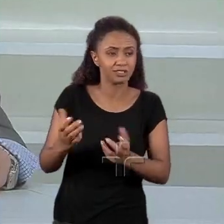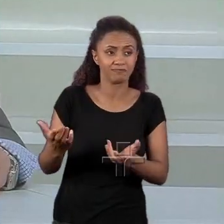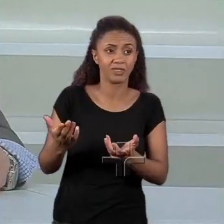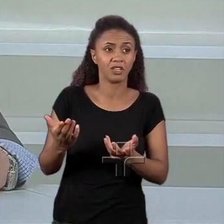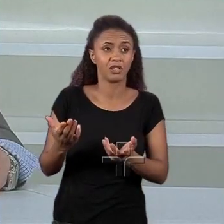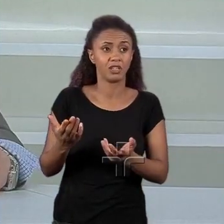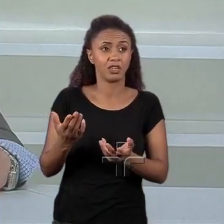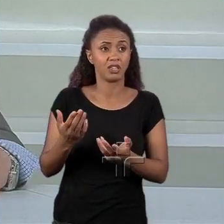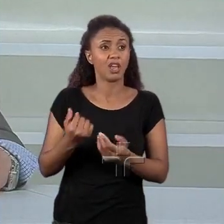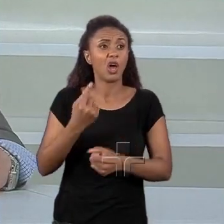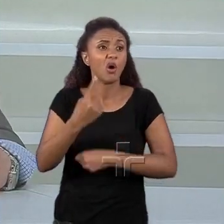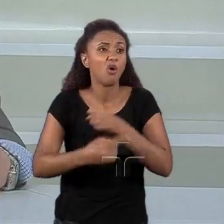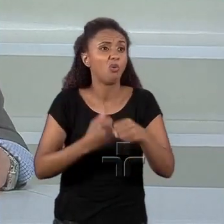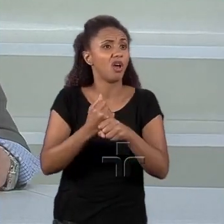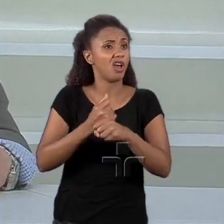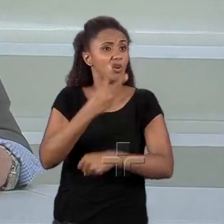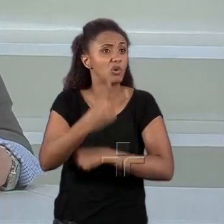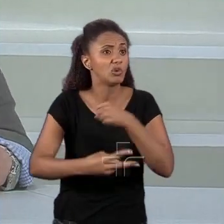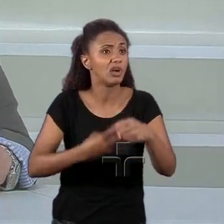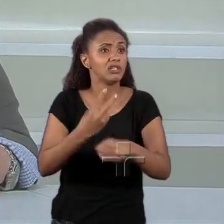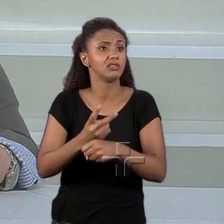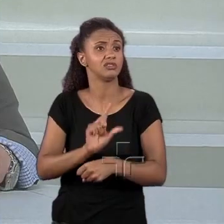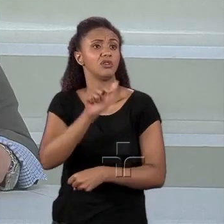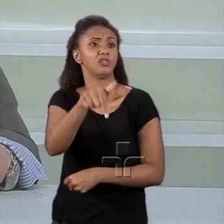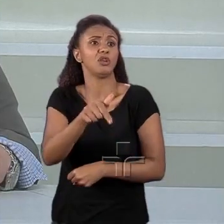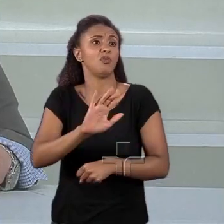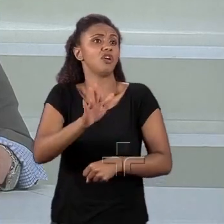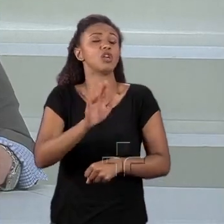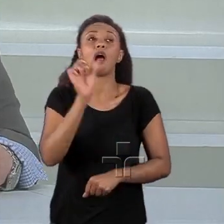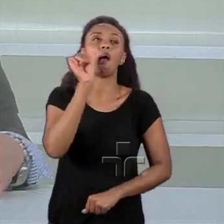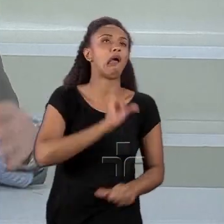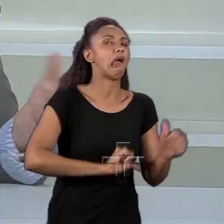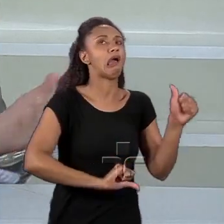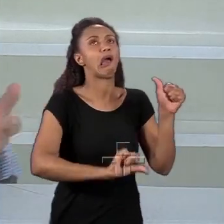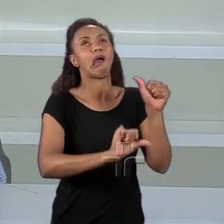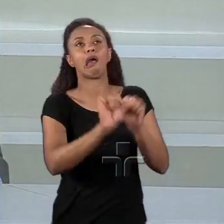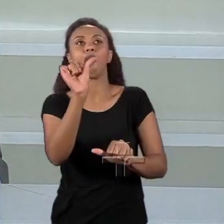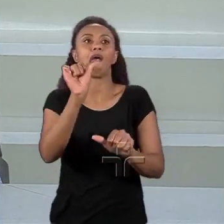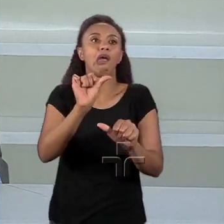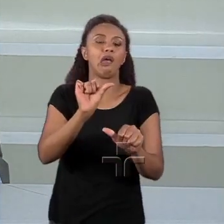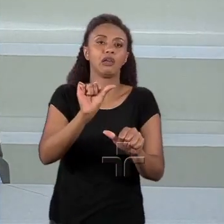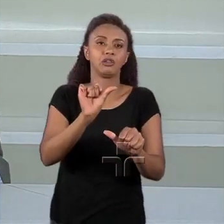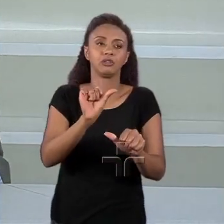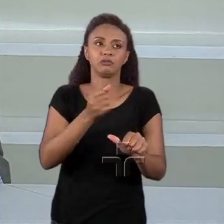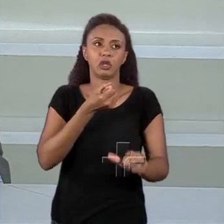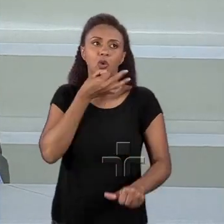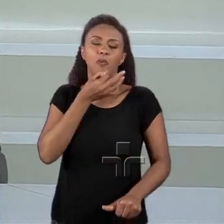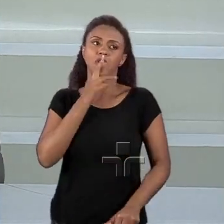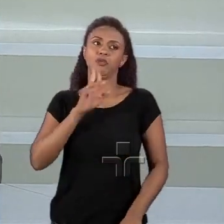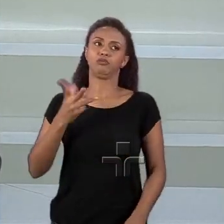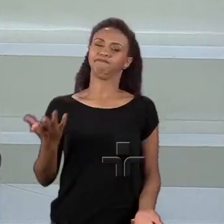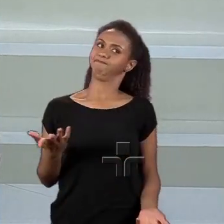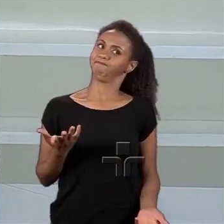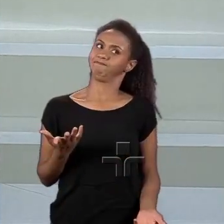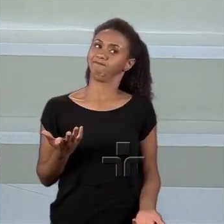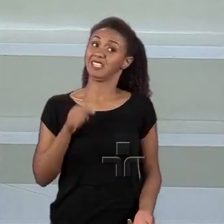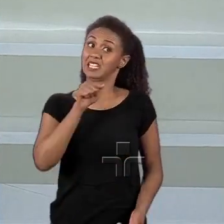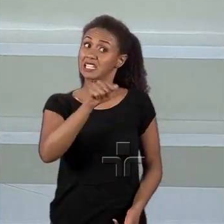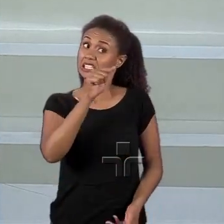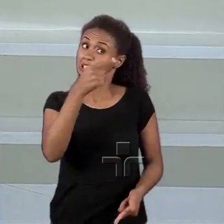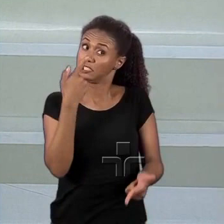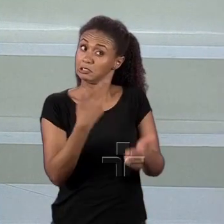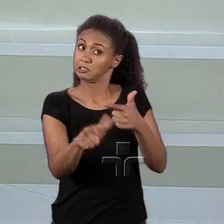ano e 2 anos depois ela já passa a mudar o seu entendimento anterior. É isso que dá. Esse é um problema grave.